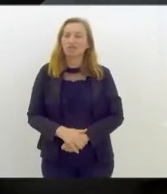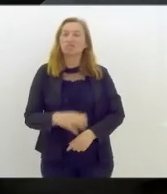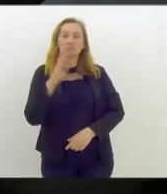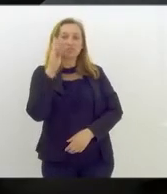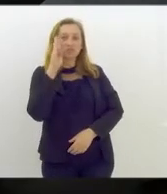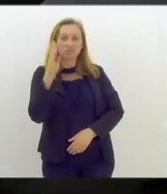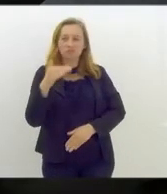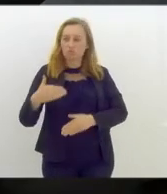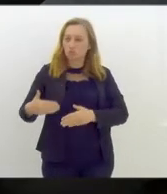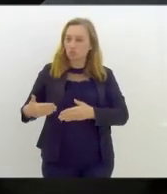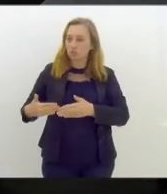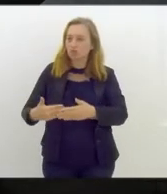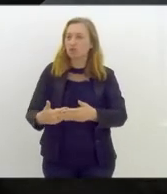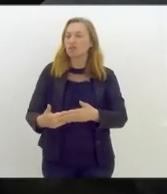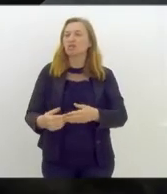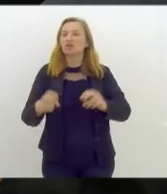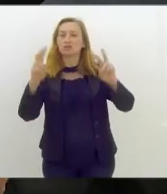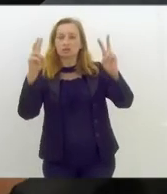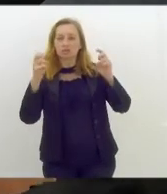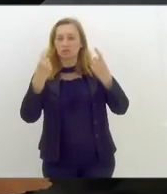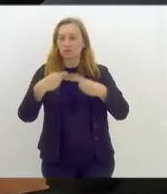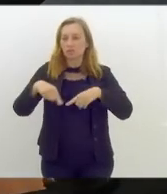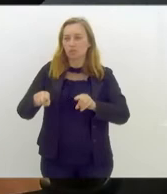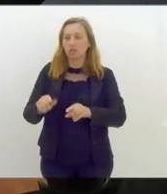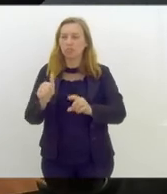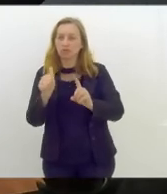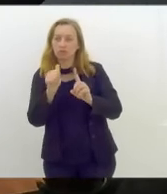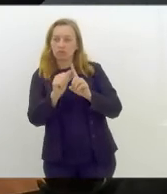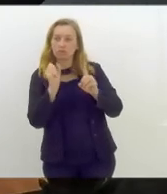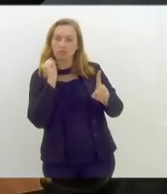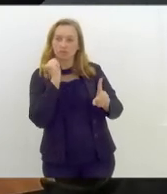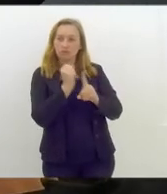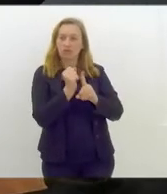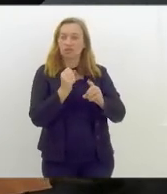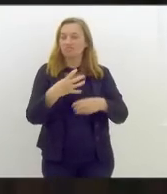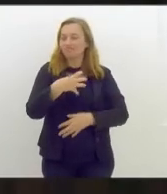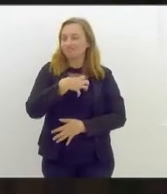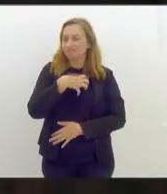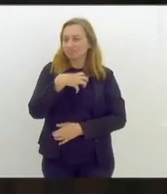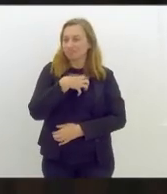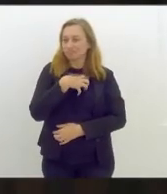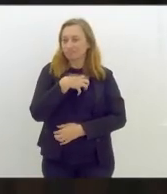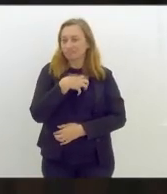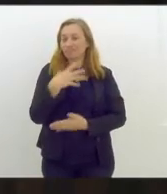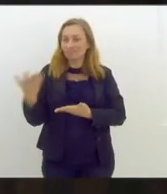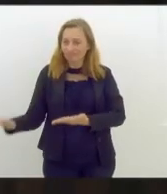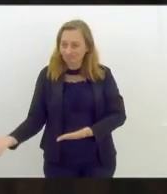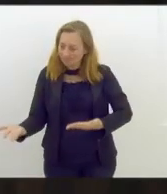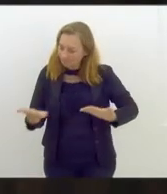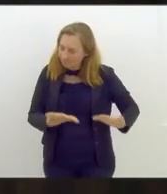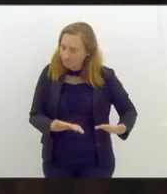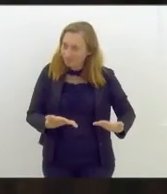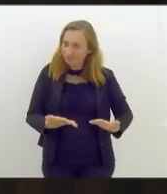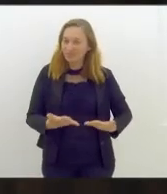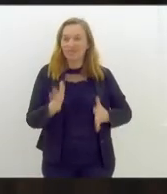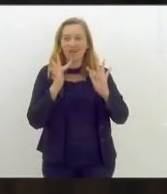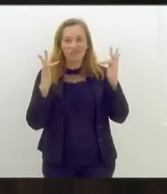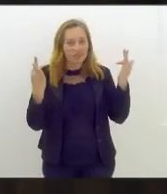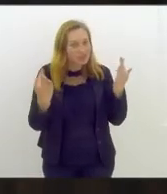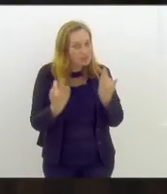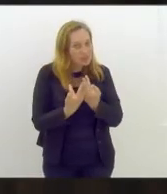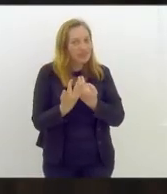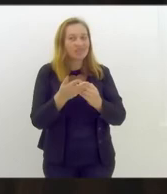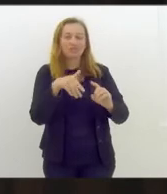seu alinhamento da causa de combate ao feminicídio. Nesse sentido, convido a família do